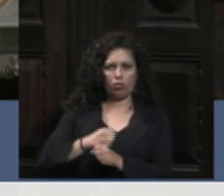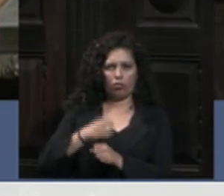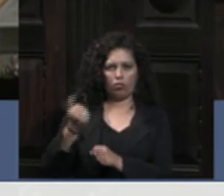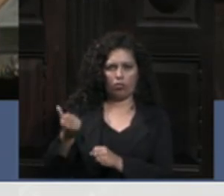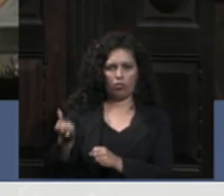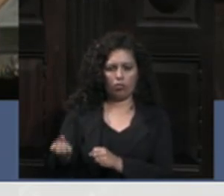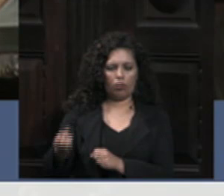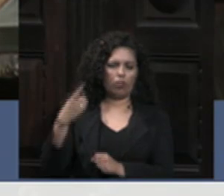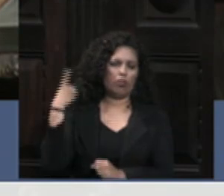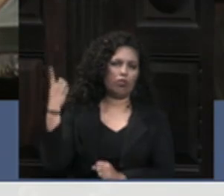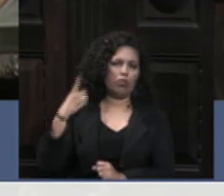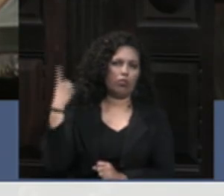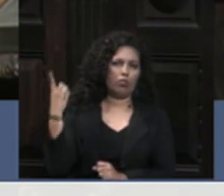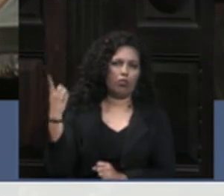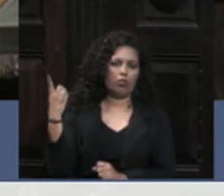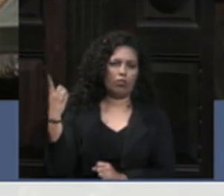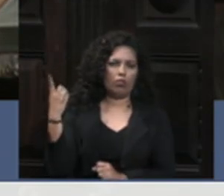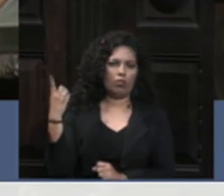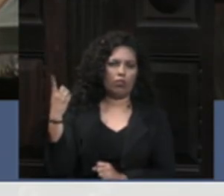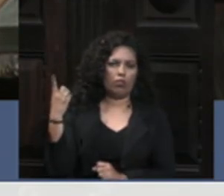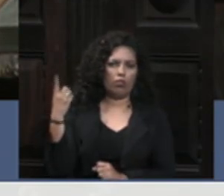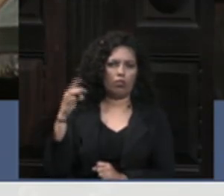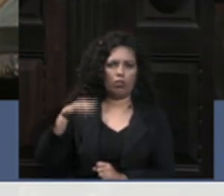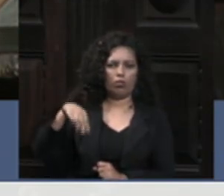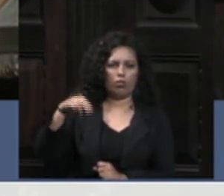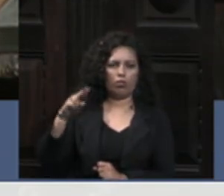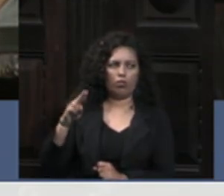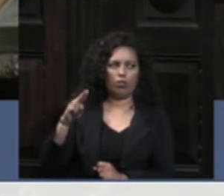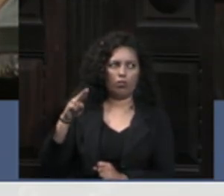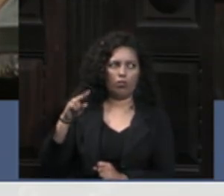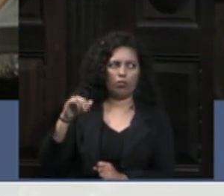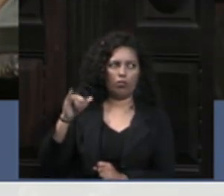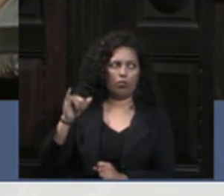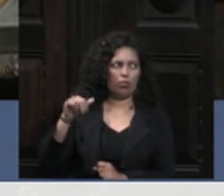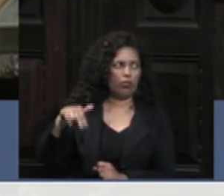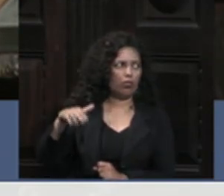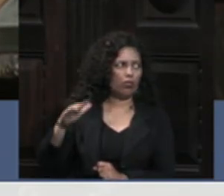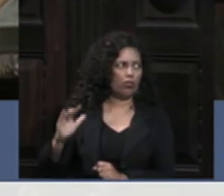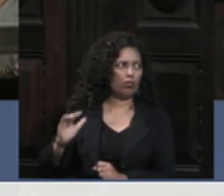2010/2016, de autoria do deputado Carlos Mink.